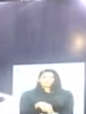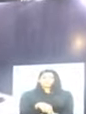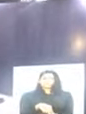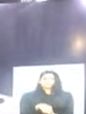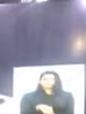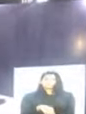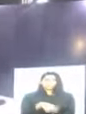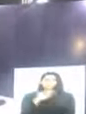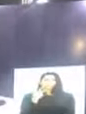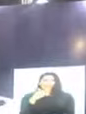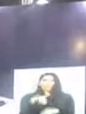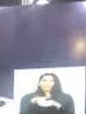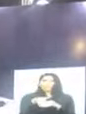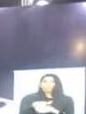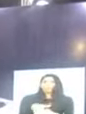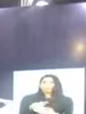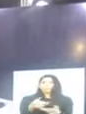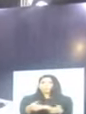questionar